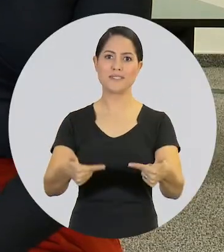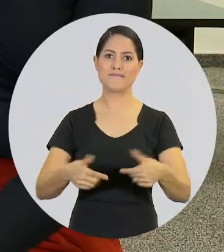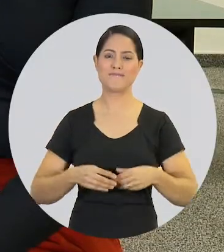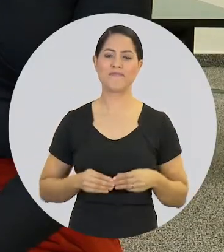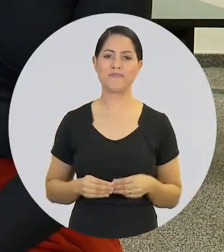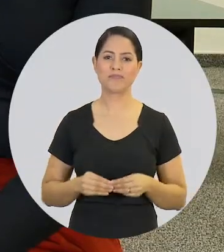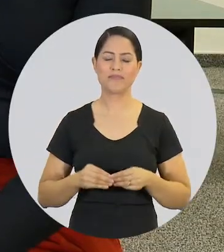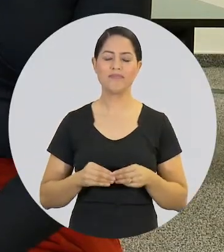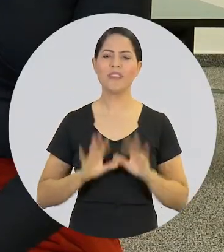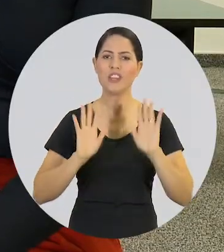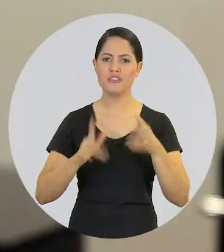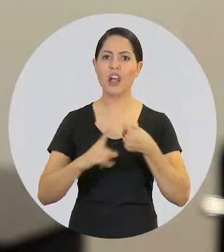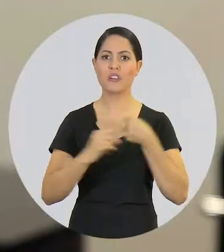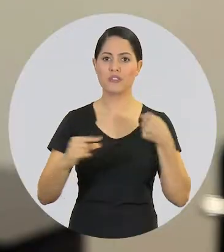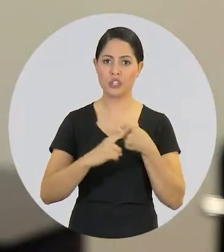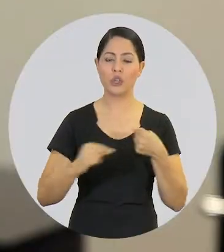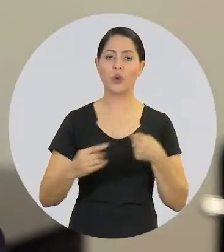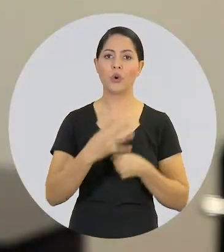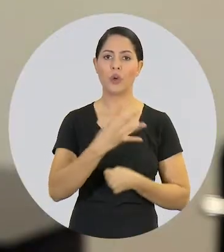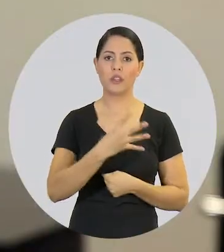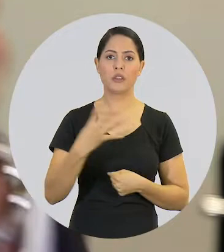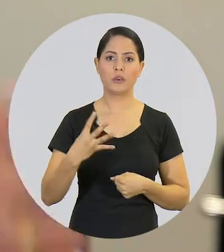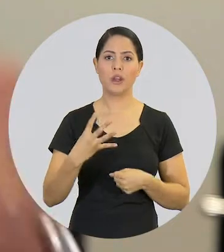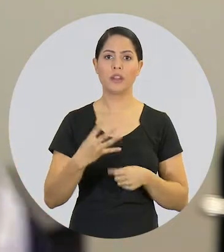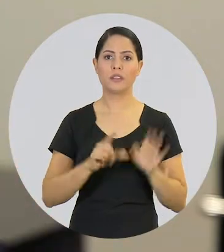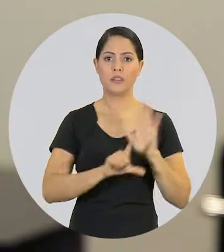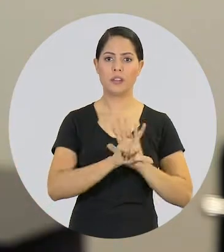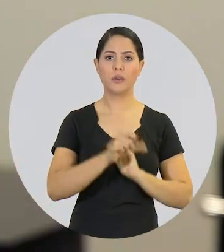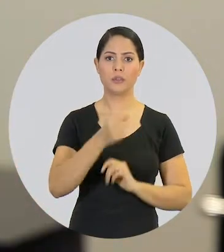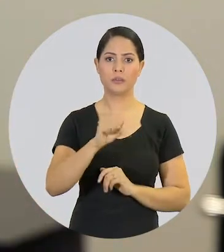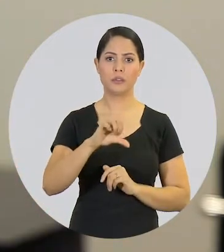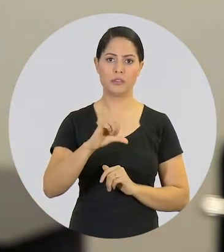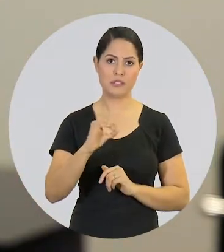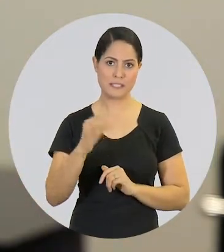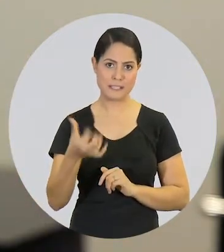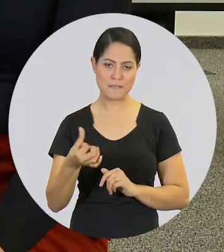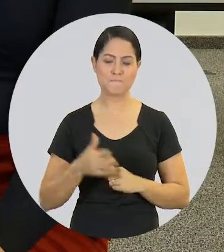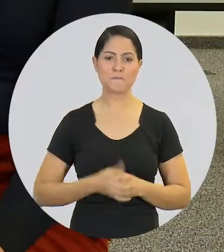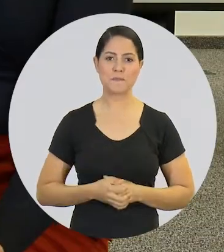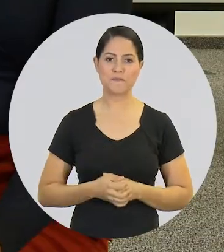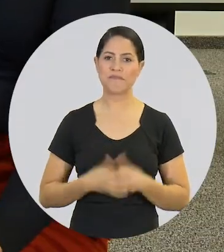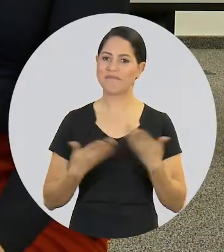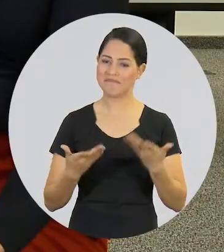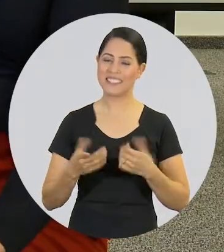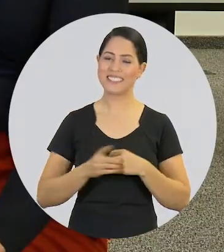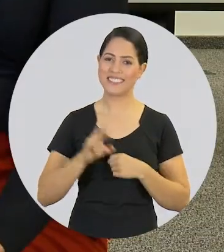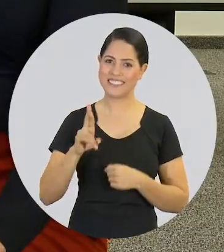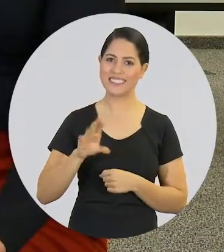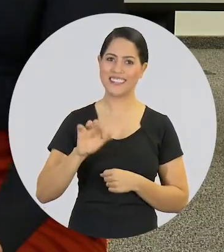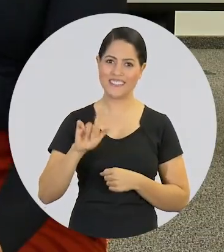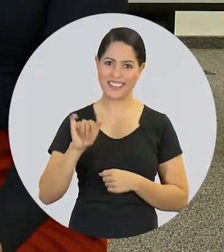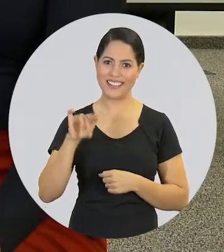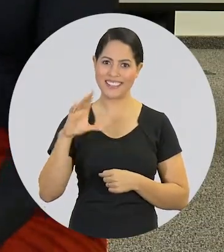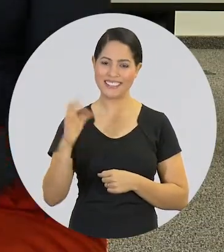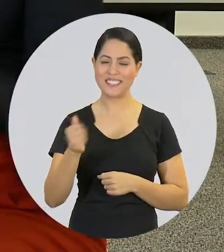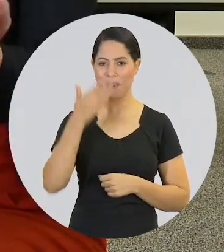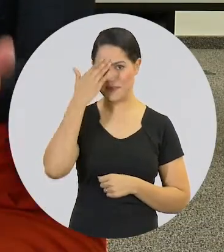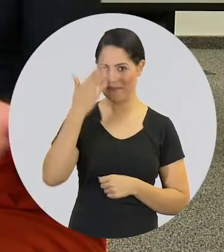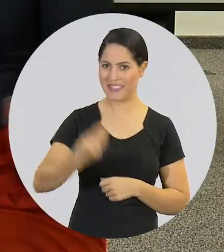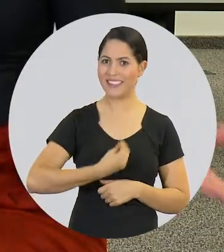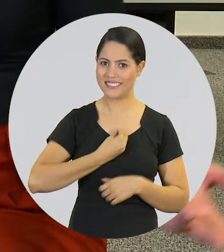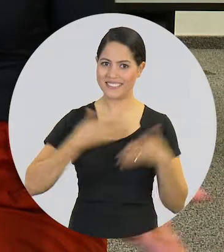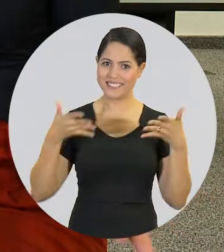Brasil haja desta maneira, como disse no artigo 44 da Lei 8.906. Dr. Lamáquia, então gostaria de te agradecer